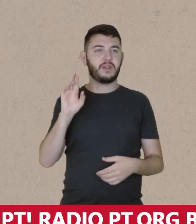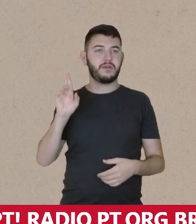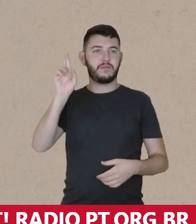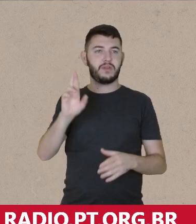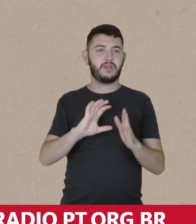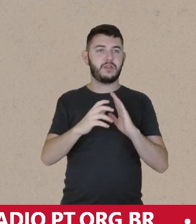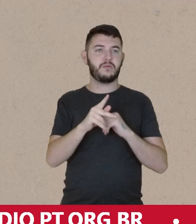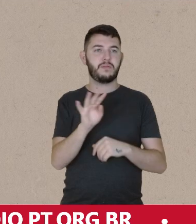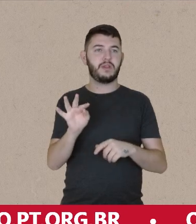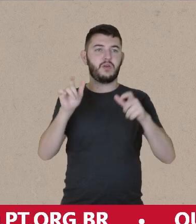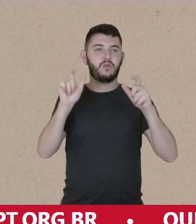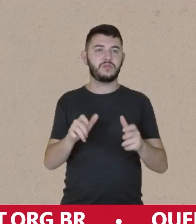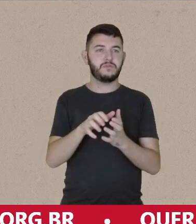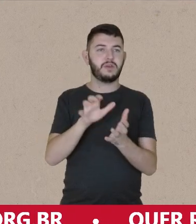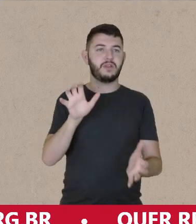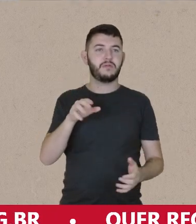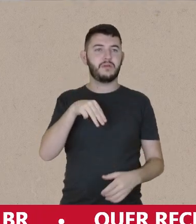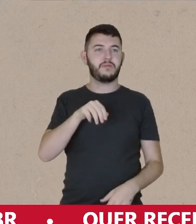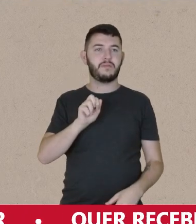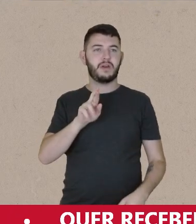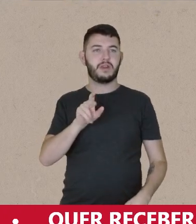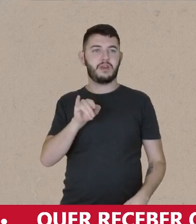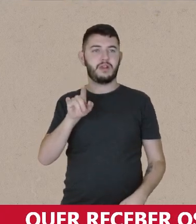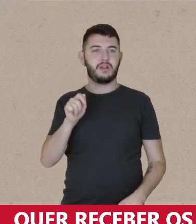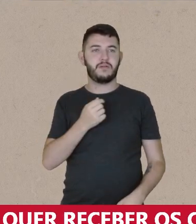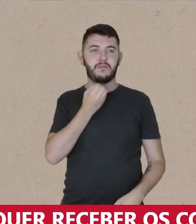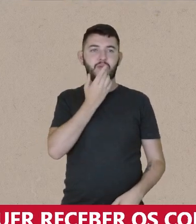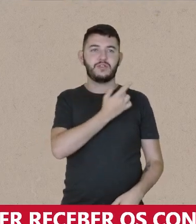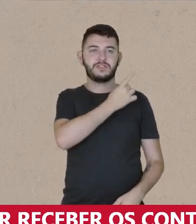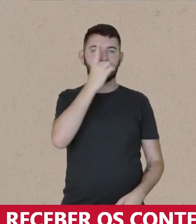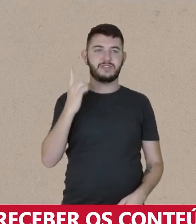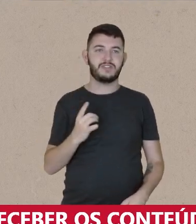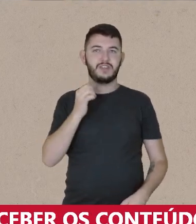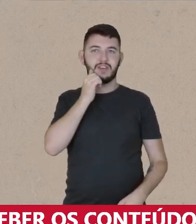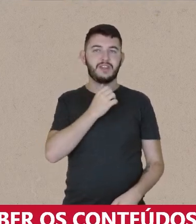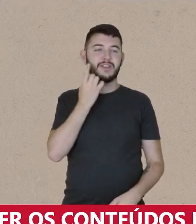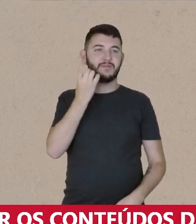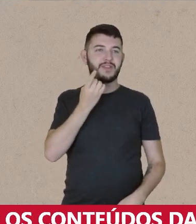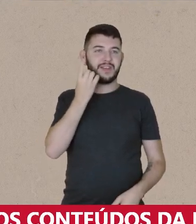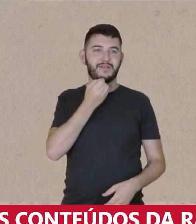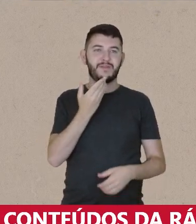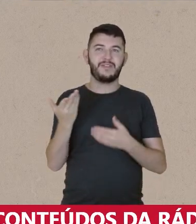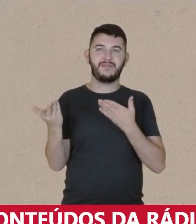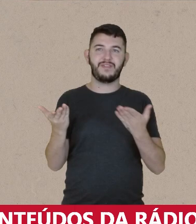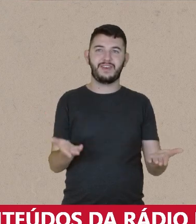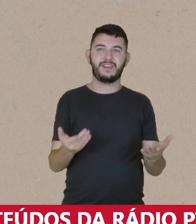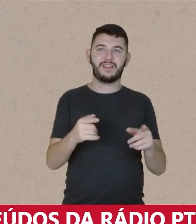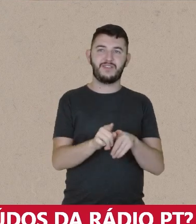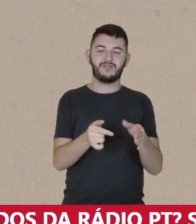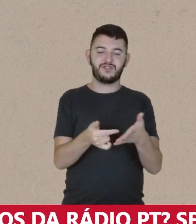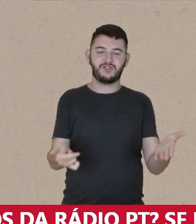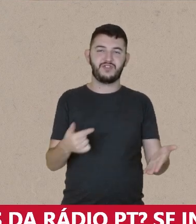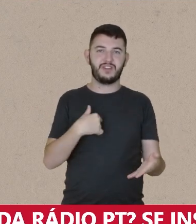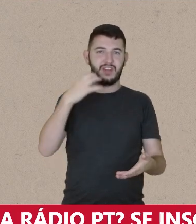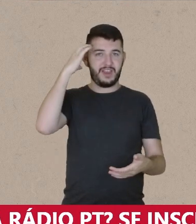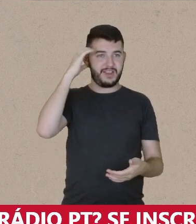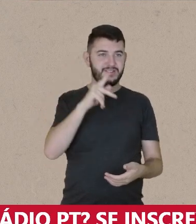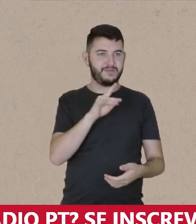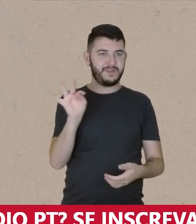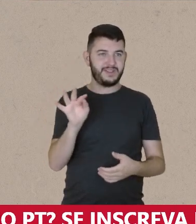Marília Reis. Muito bom dia, deputada. Seja bem-vinda ao Jornal Rádio PT.